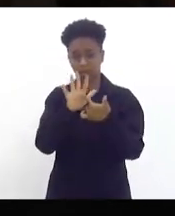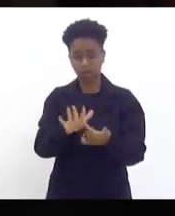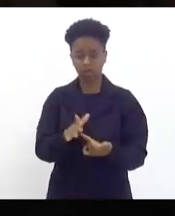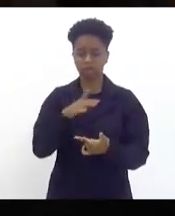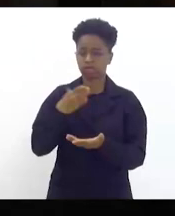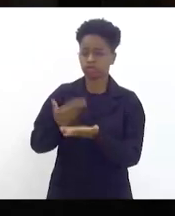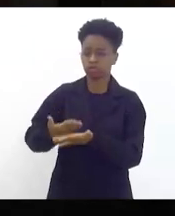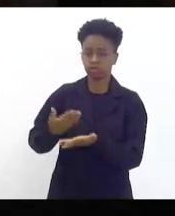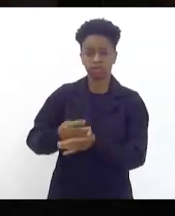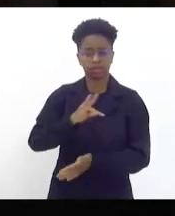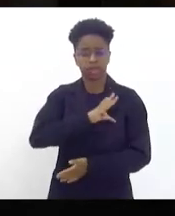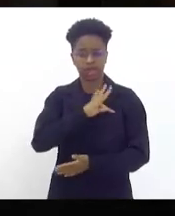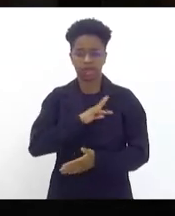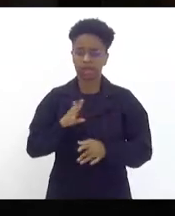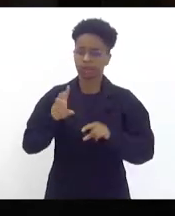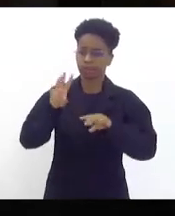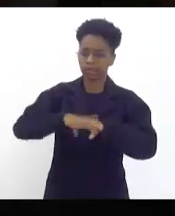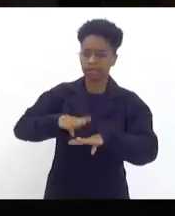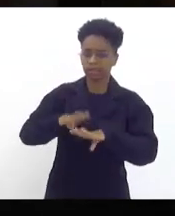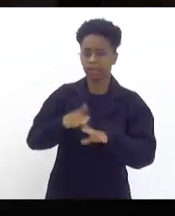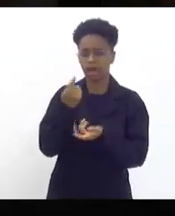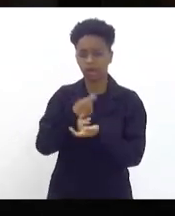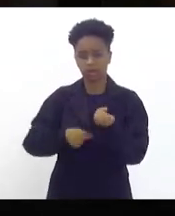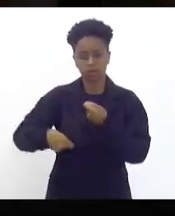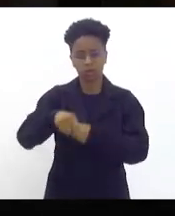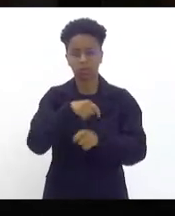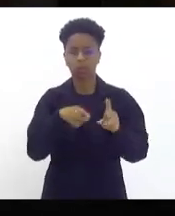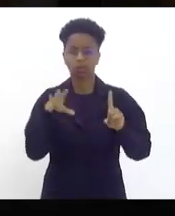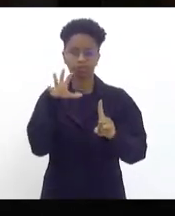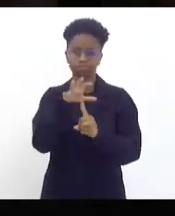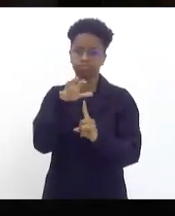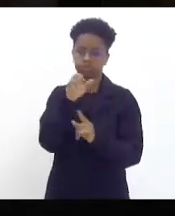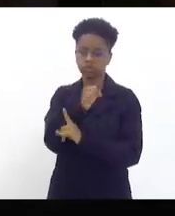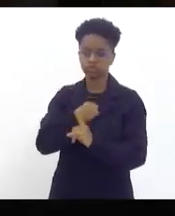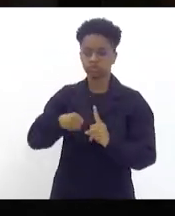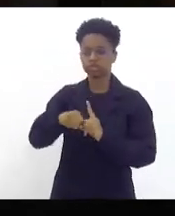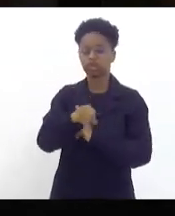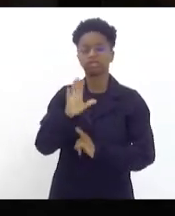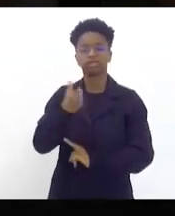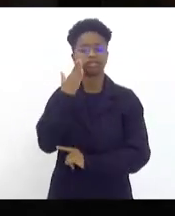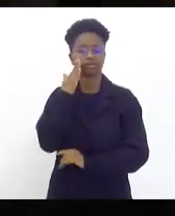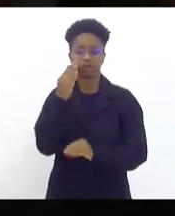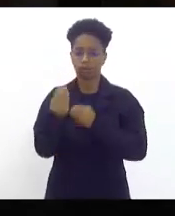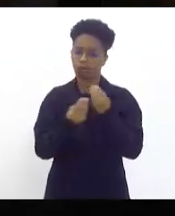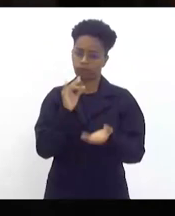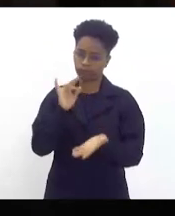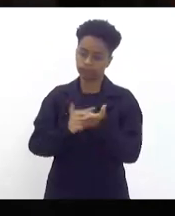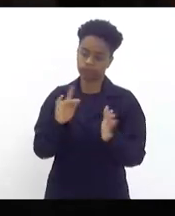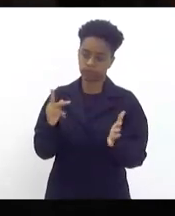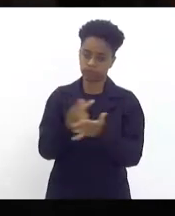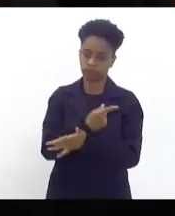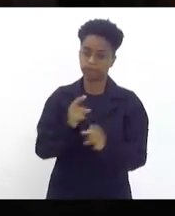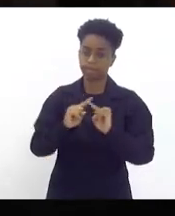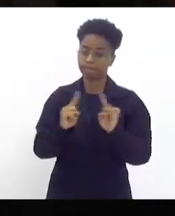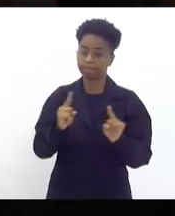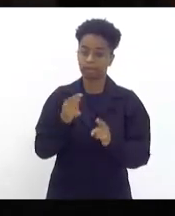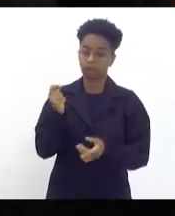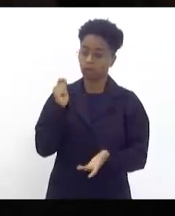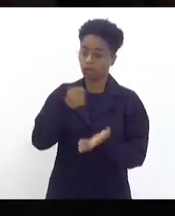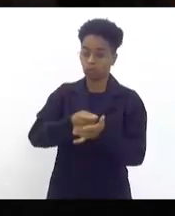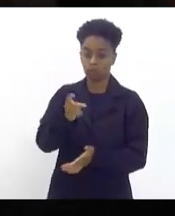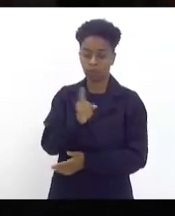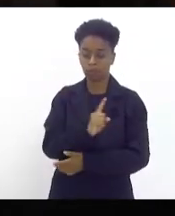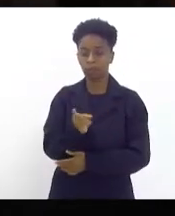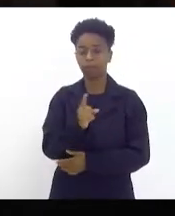matemáticos de estudos econômicos de estudos de impactos sociais o qual Isso é uma realidade a não remuneração